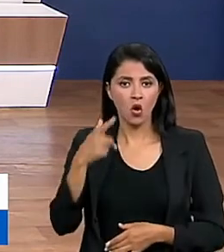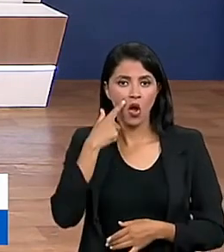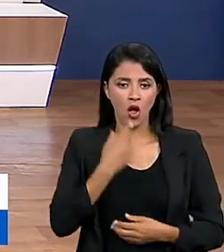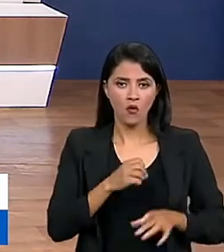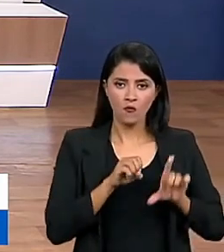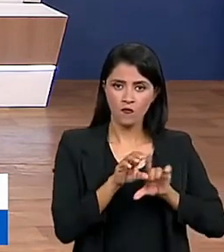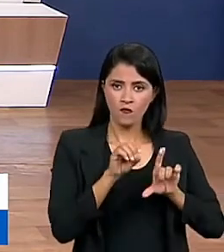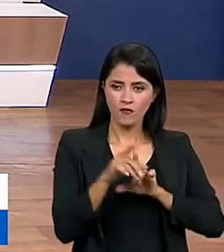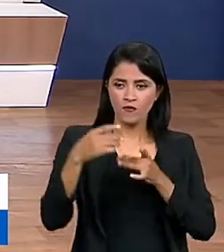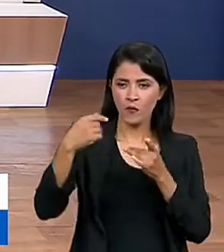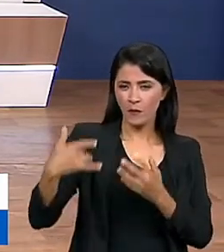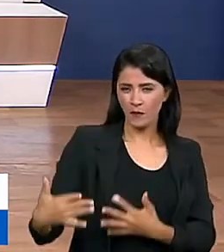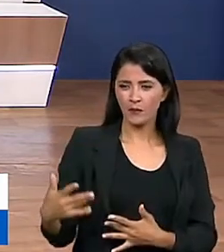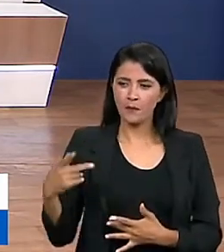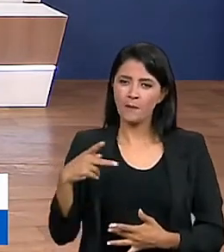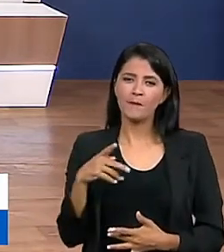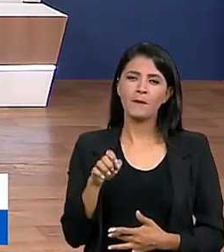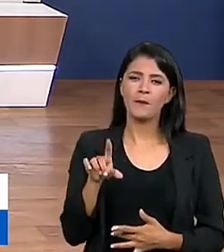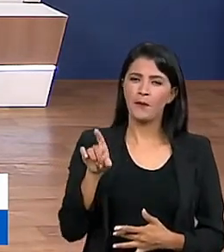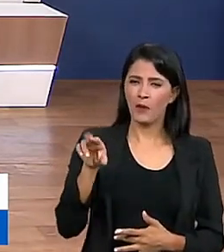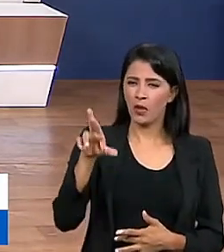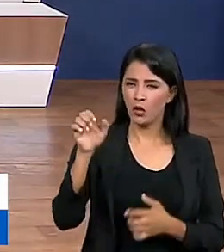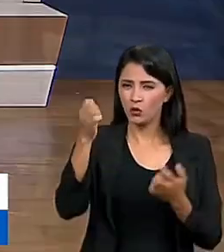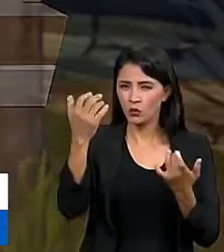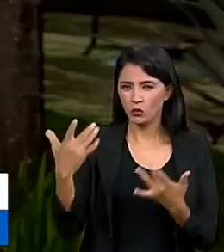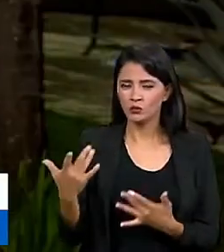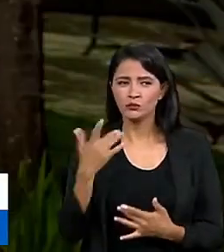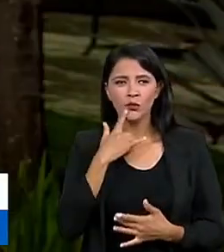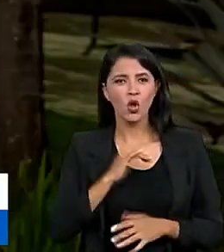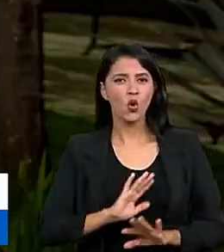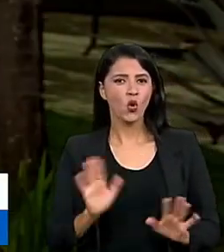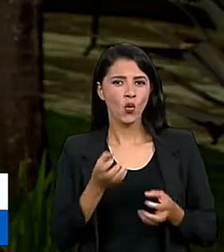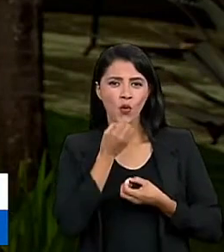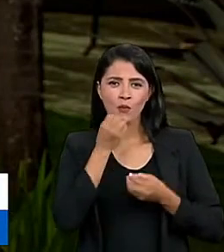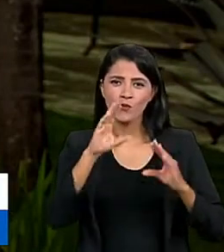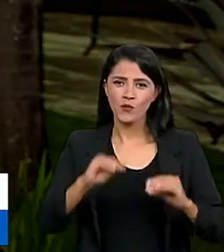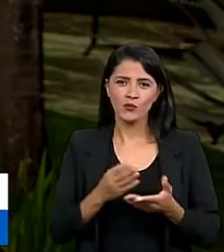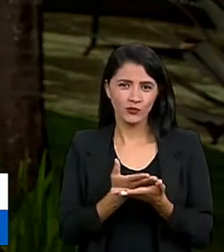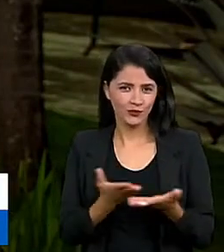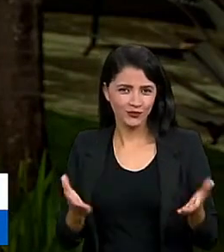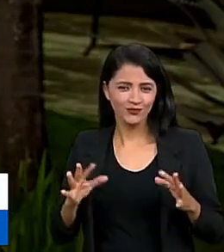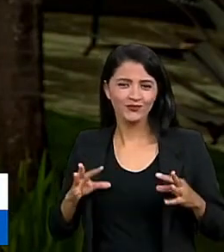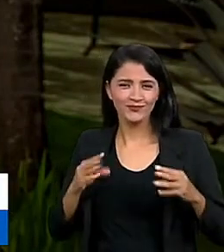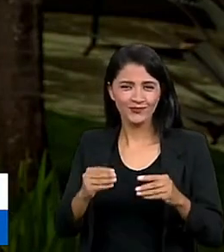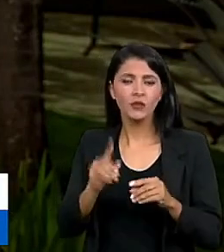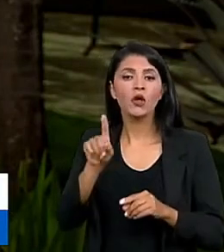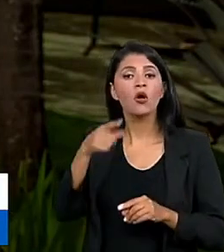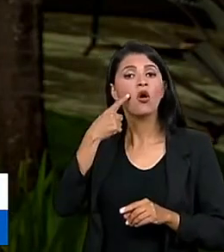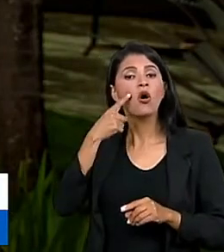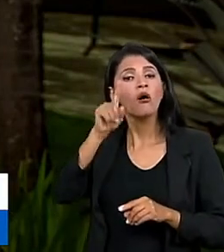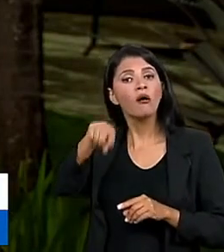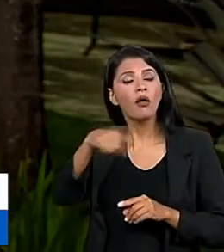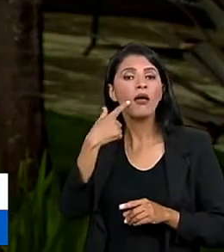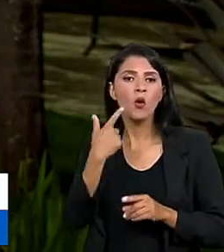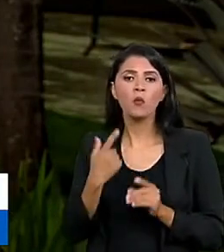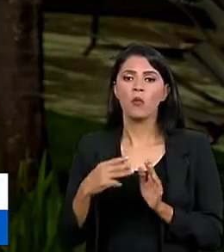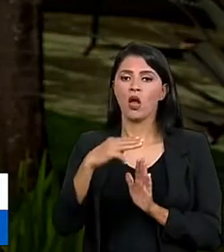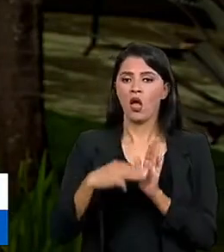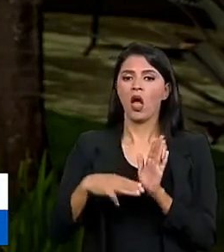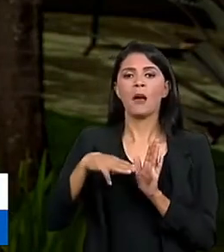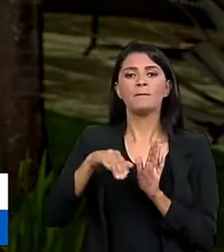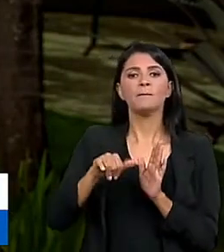os detalhes para a gente. Pedro, boa noite para você. Olá, Paulo, Catiúcia, boa noite para vocês, boa noite a todos. Olha, trata-se de uma minuta, ou